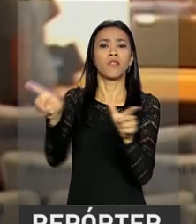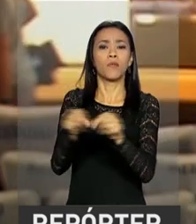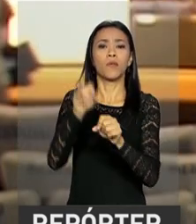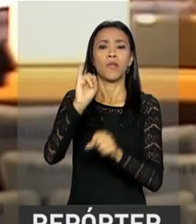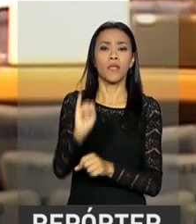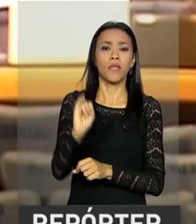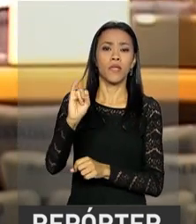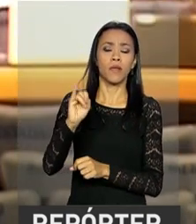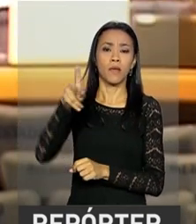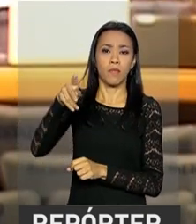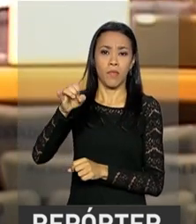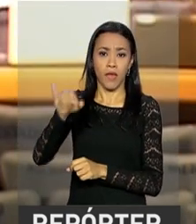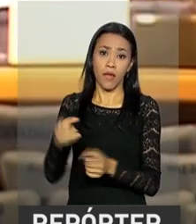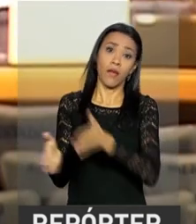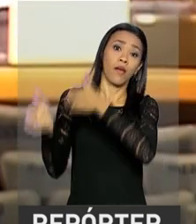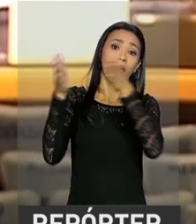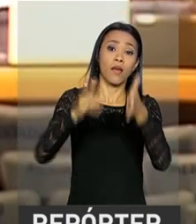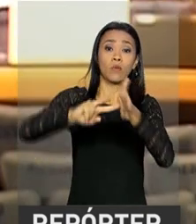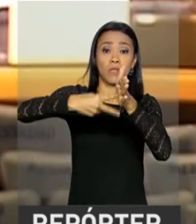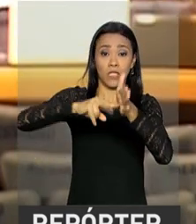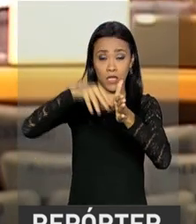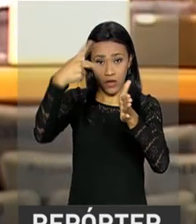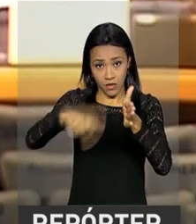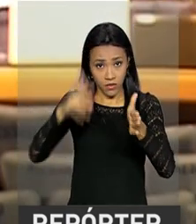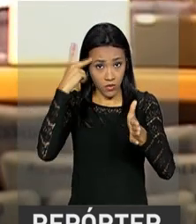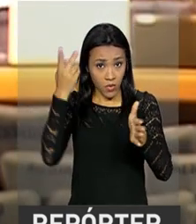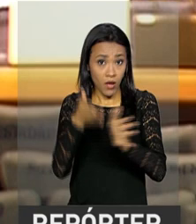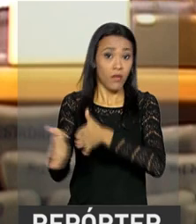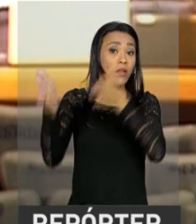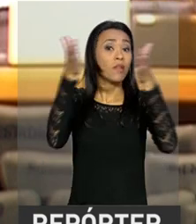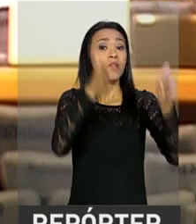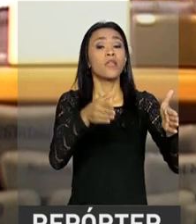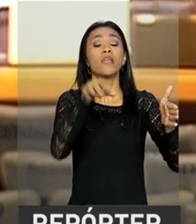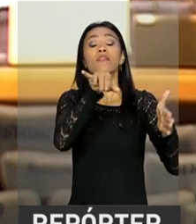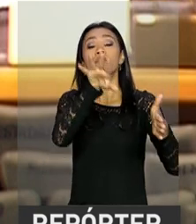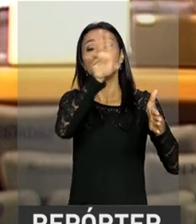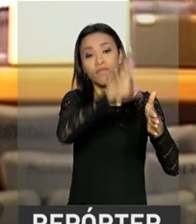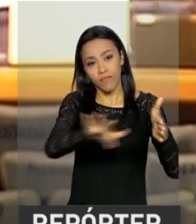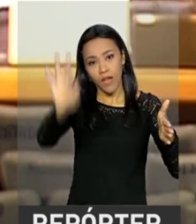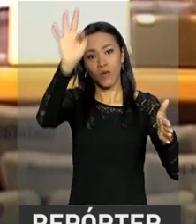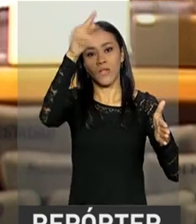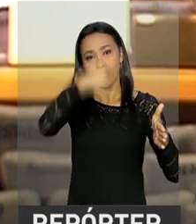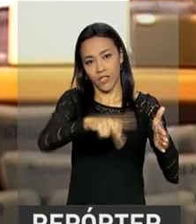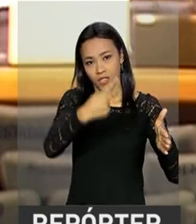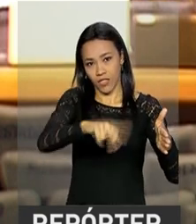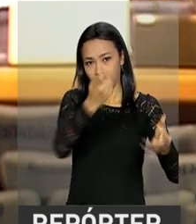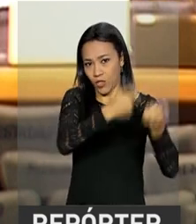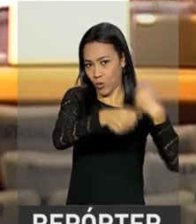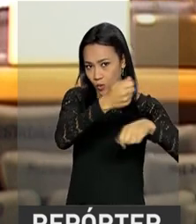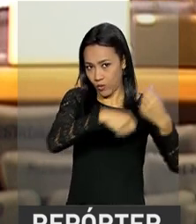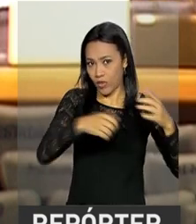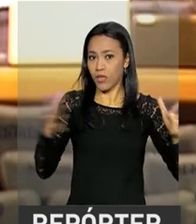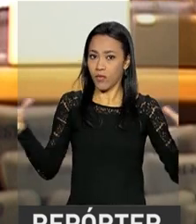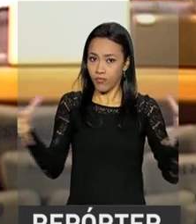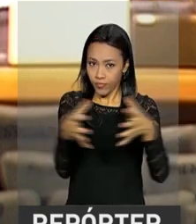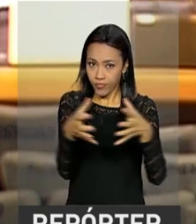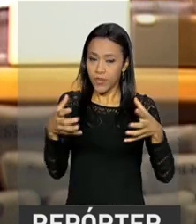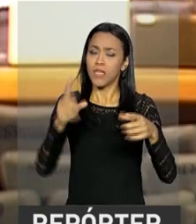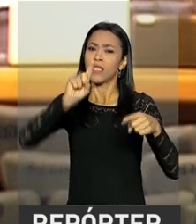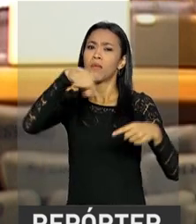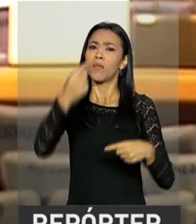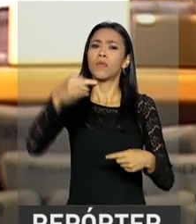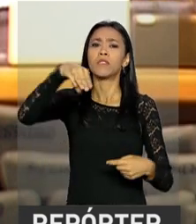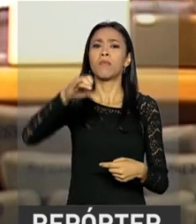fena saúde do sindicato dos metalúrgicos de São Paulo e também de uma faculdade de economia aqui da cidade após esse debate será a vez de Marcelo